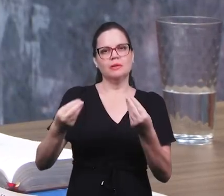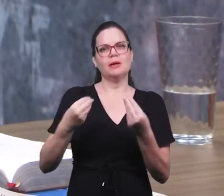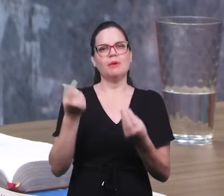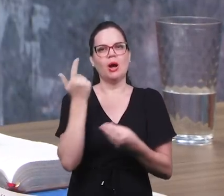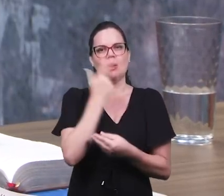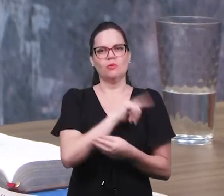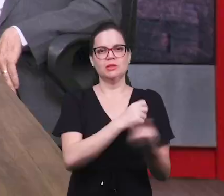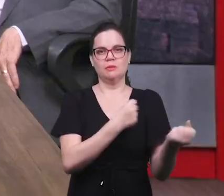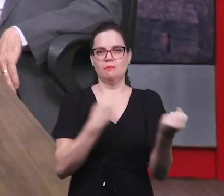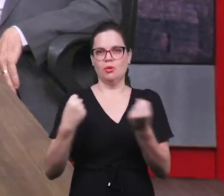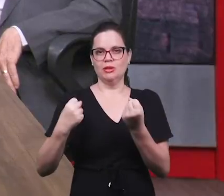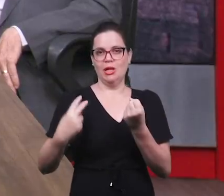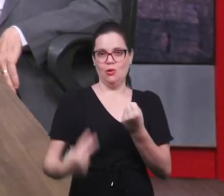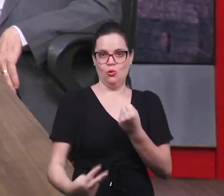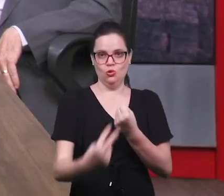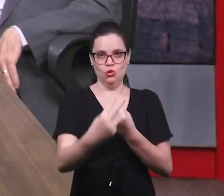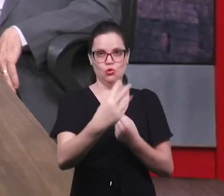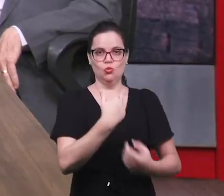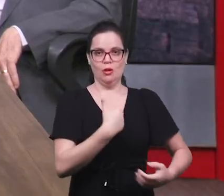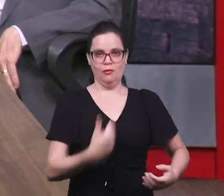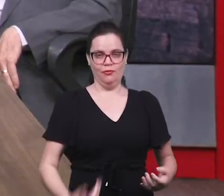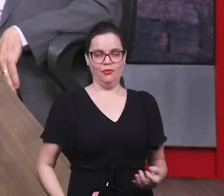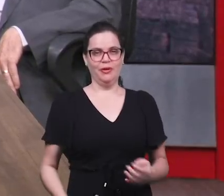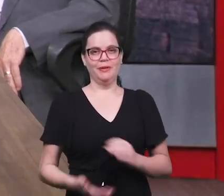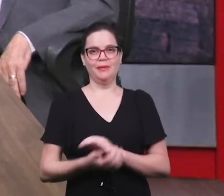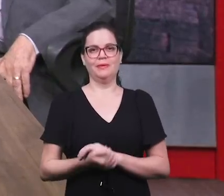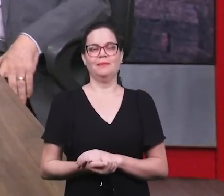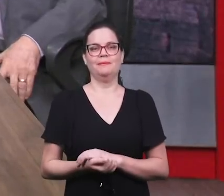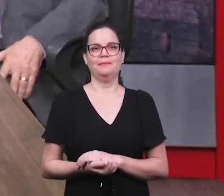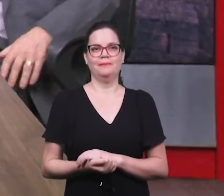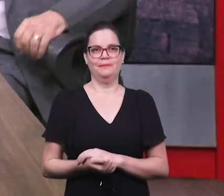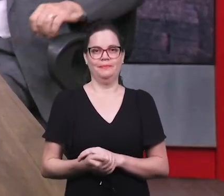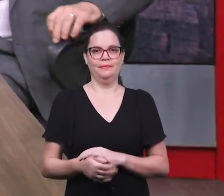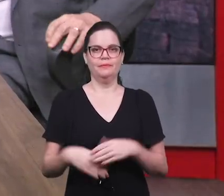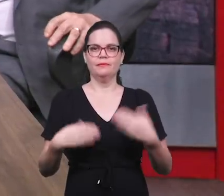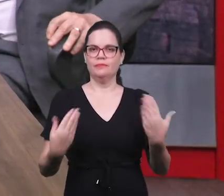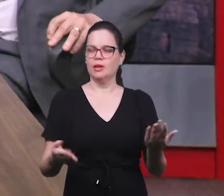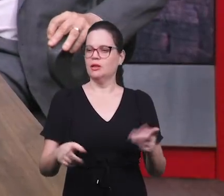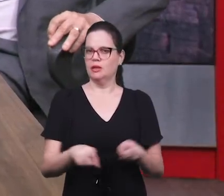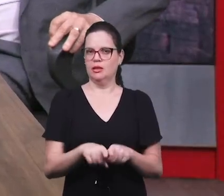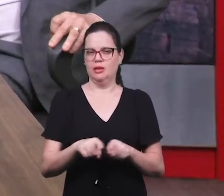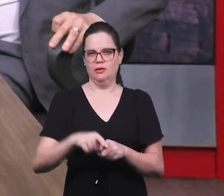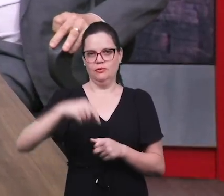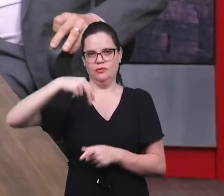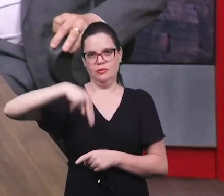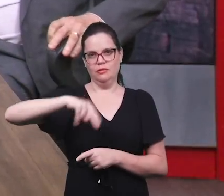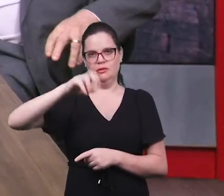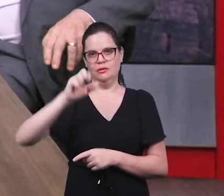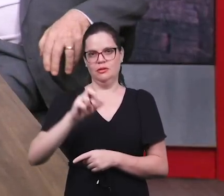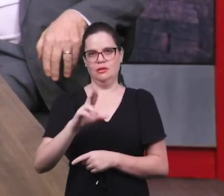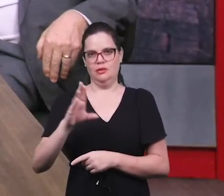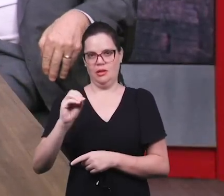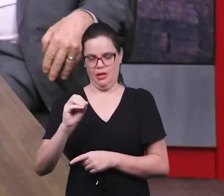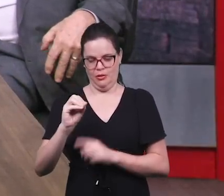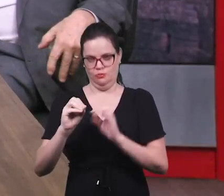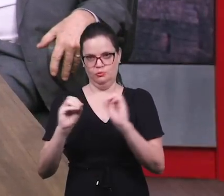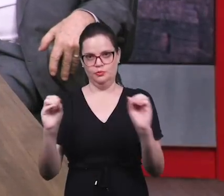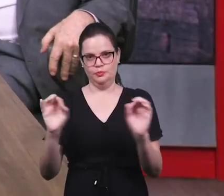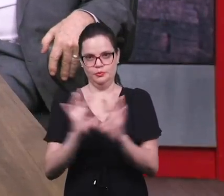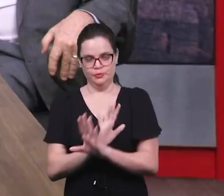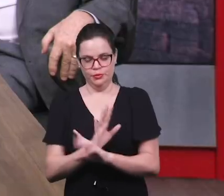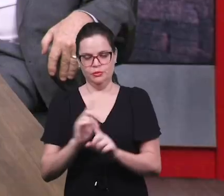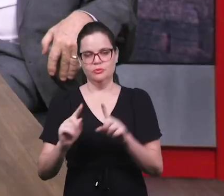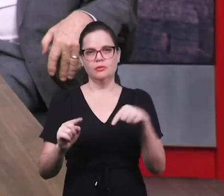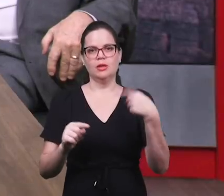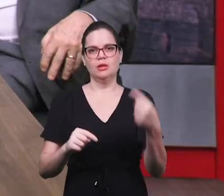poder. Perfeitamente. Aí depois de Nero nós temos Domiciano, né? Do ano 81